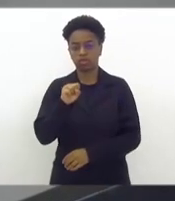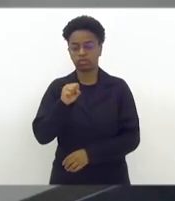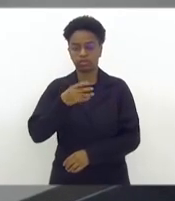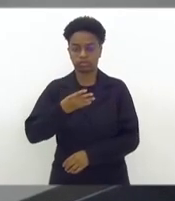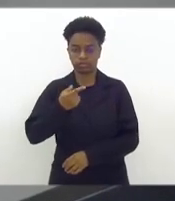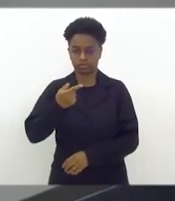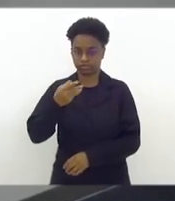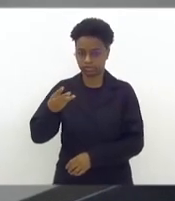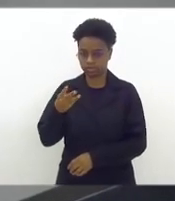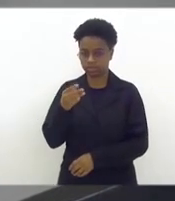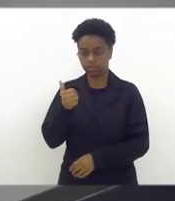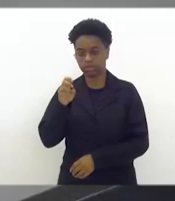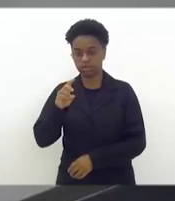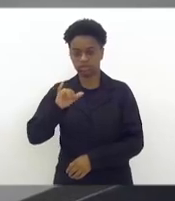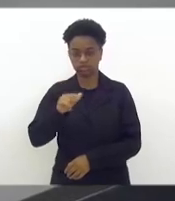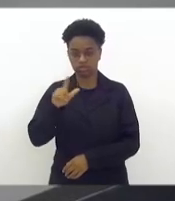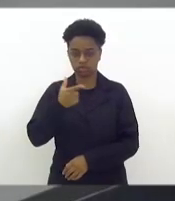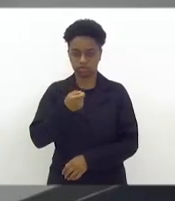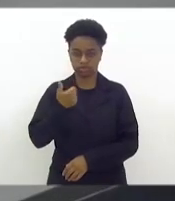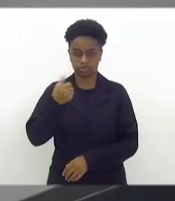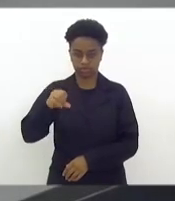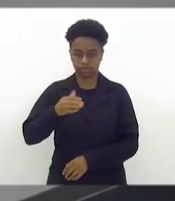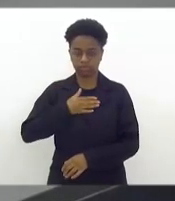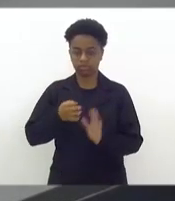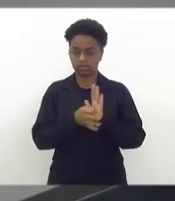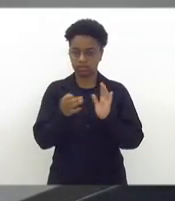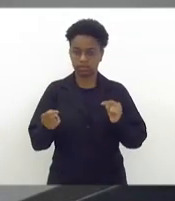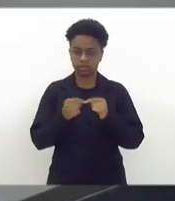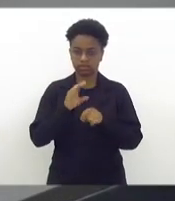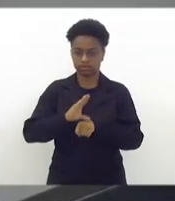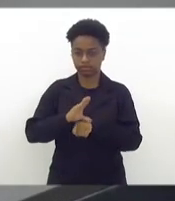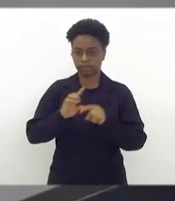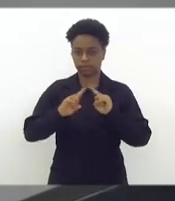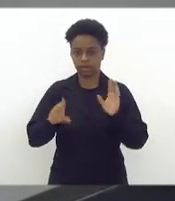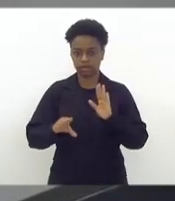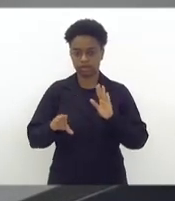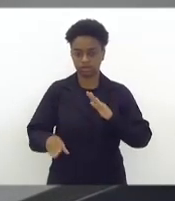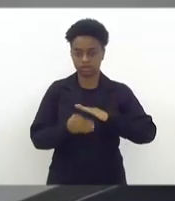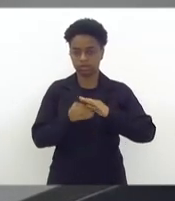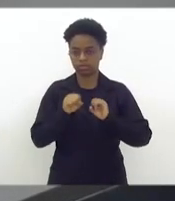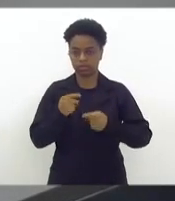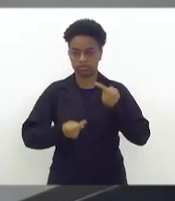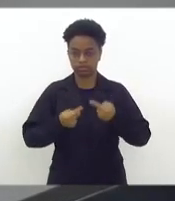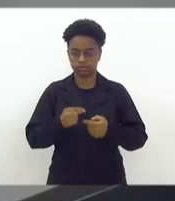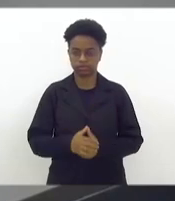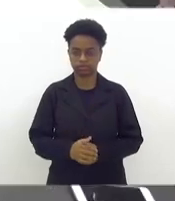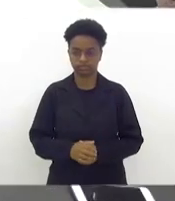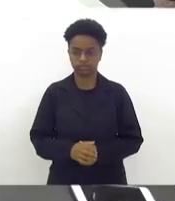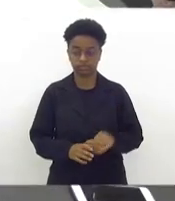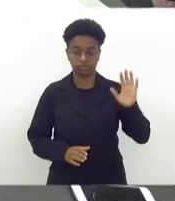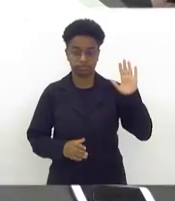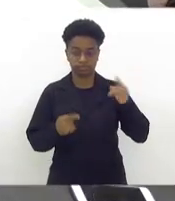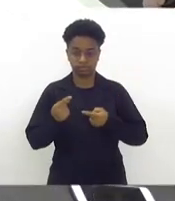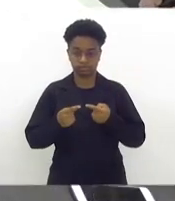de 15 de julho de 2019. Meu parecer é pela constitucionalidade com emenda em discussão. Senhor presidente.